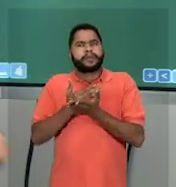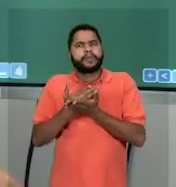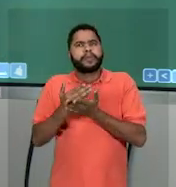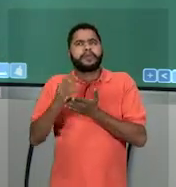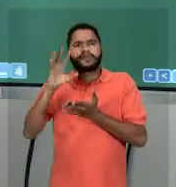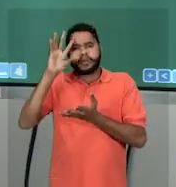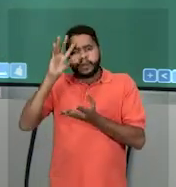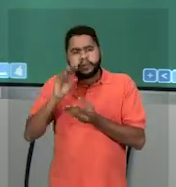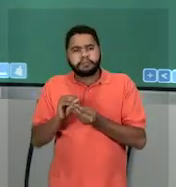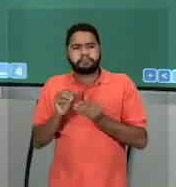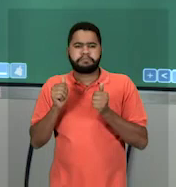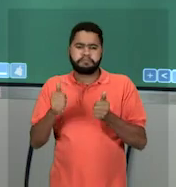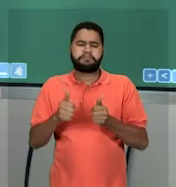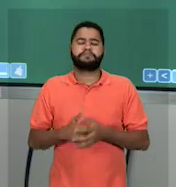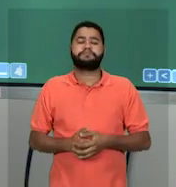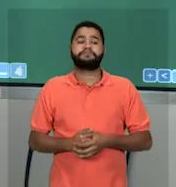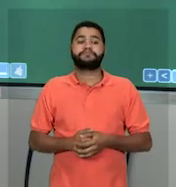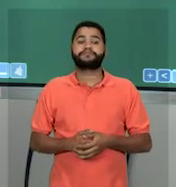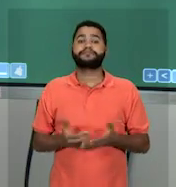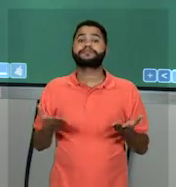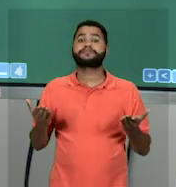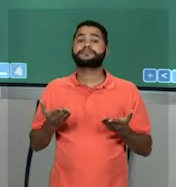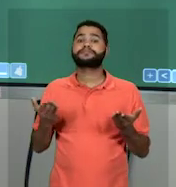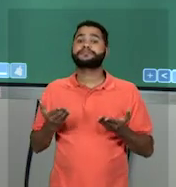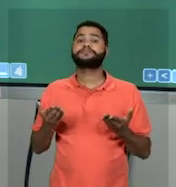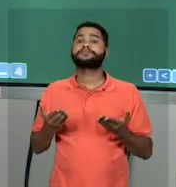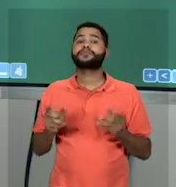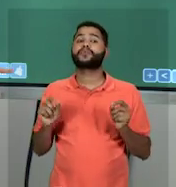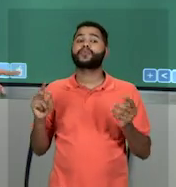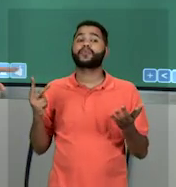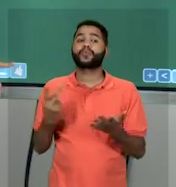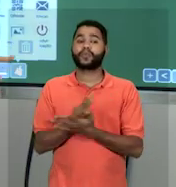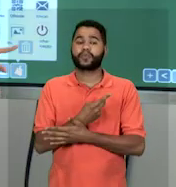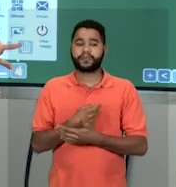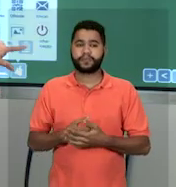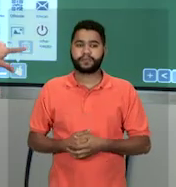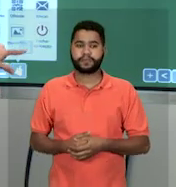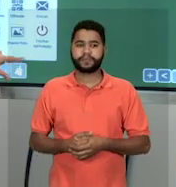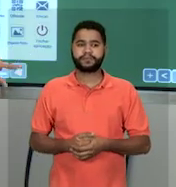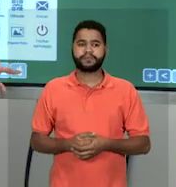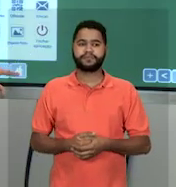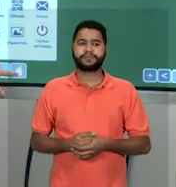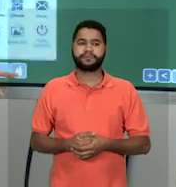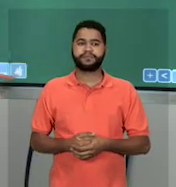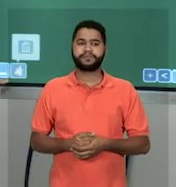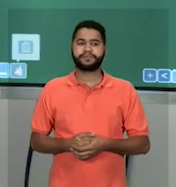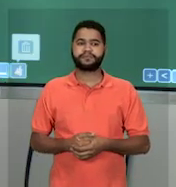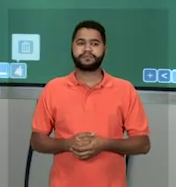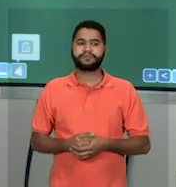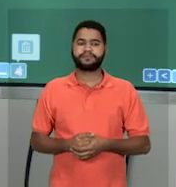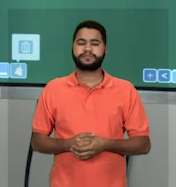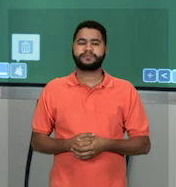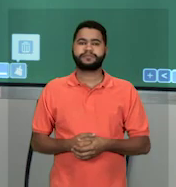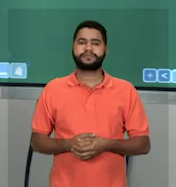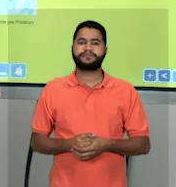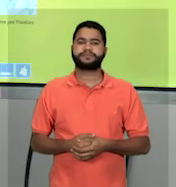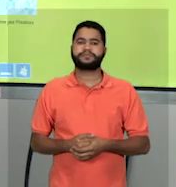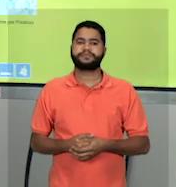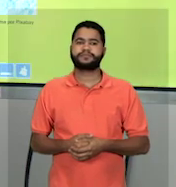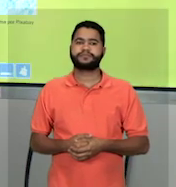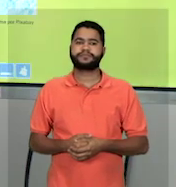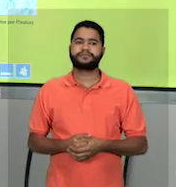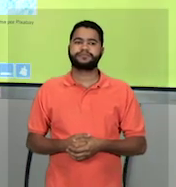bacana top que que vai acontecer aqui agora Vou até apagar aqui para ficar legal Ah tá